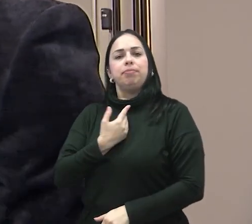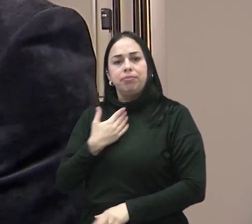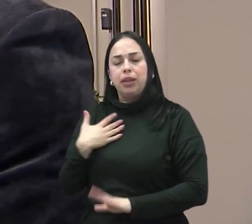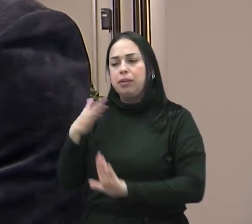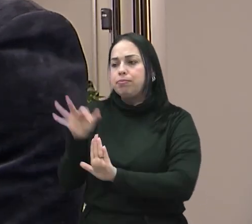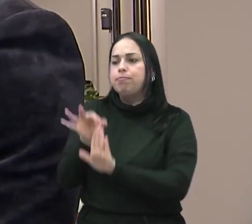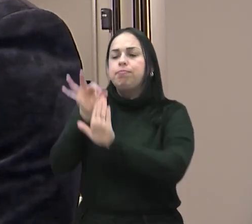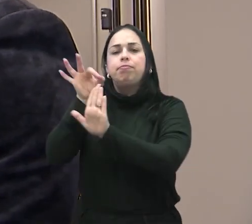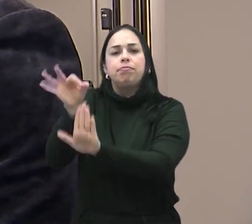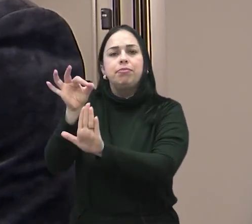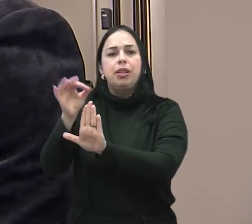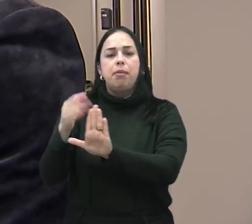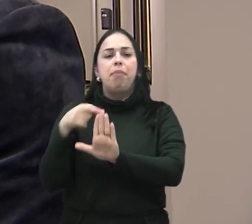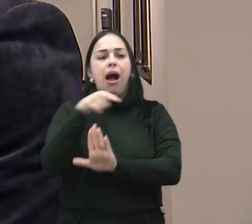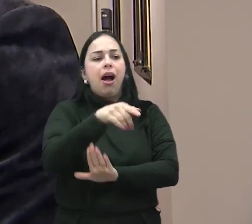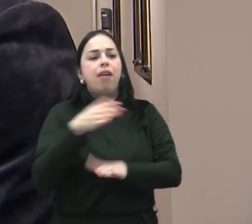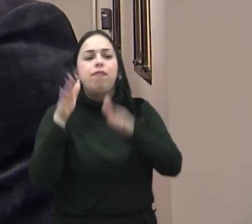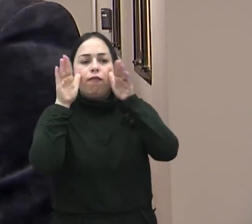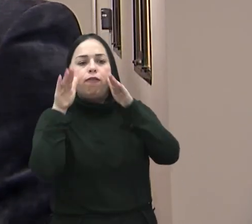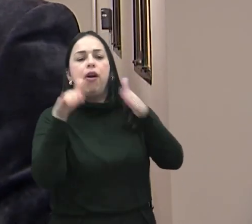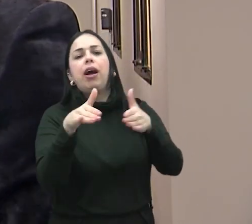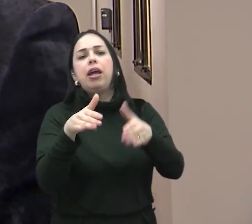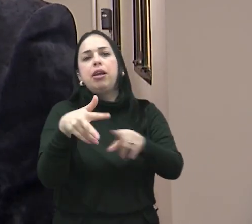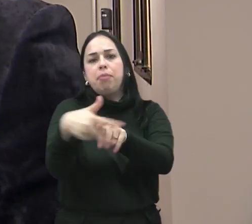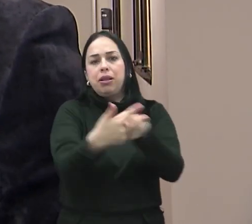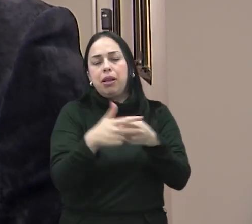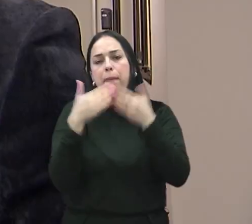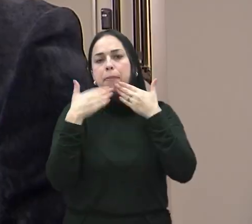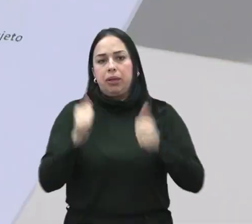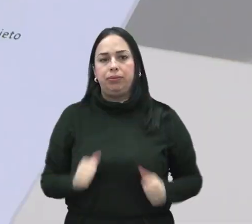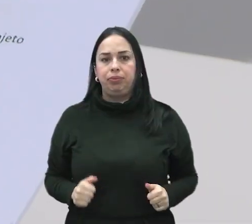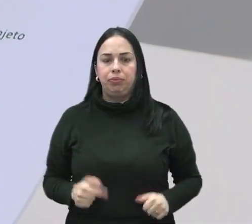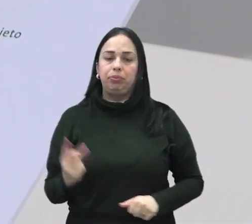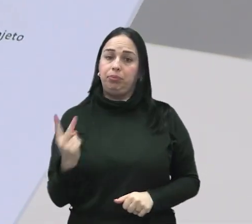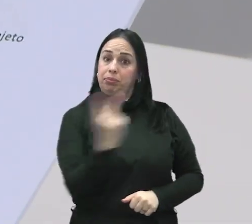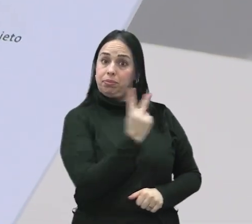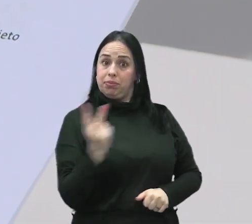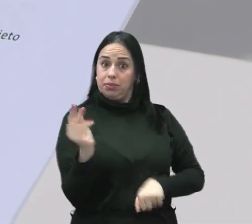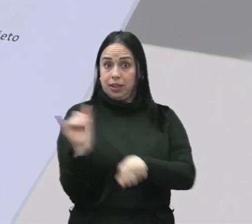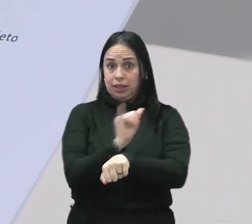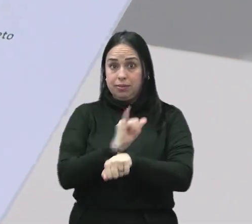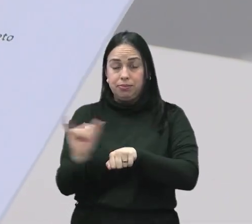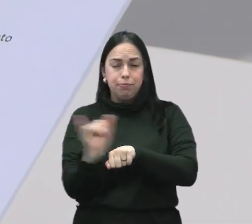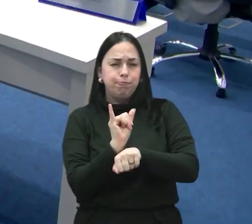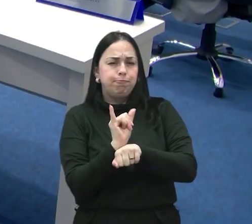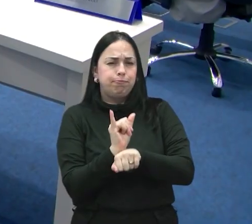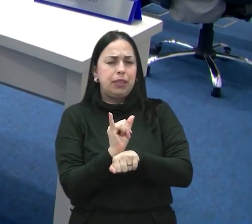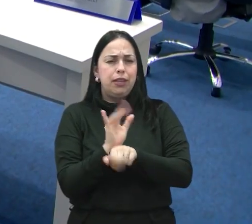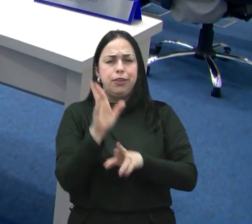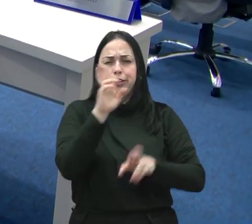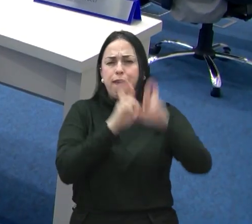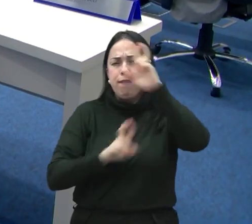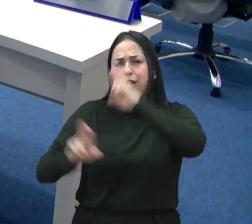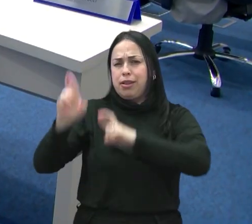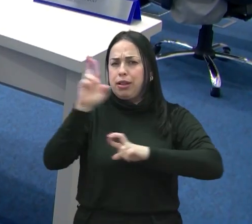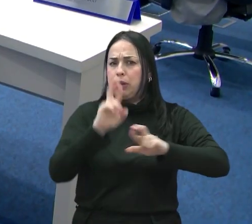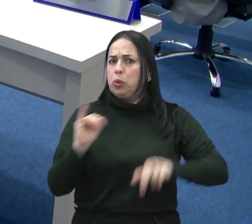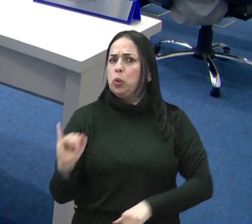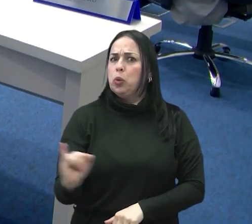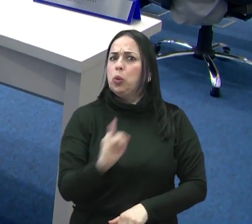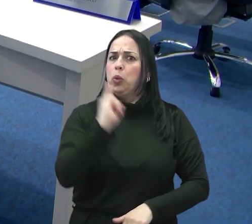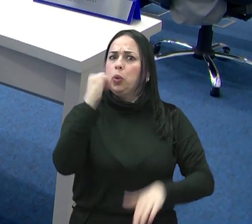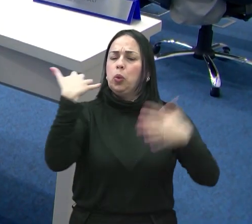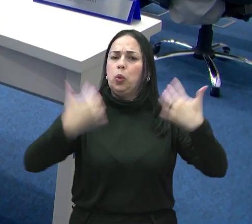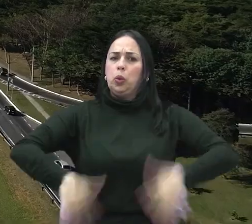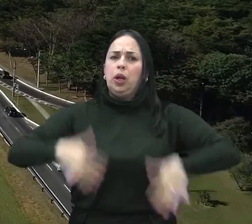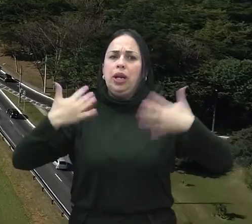indicações para que aconteça uma melhoria nos locais. Requerimentos e indicações são ferramentas de fiscalização